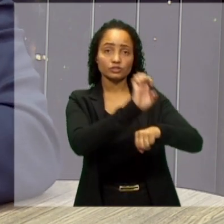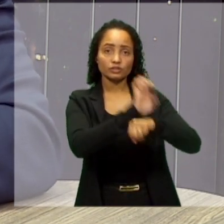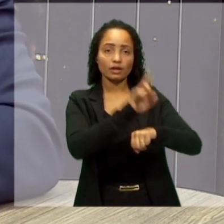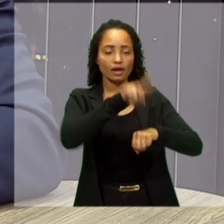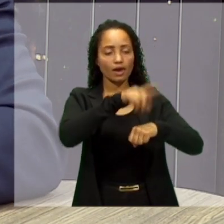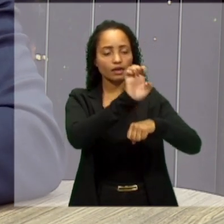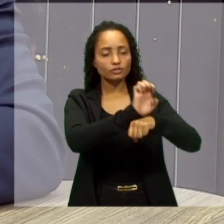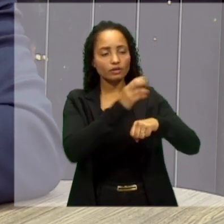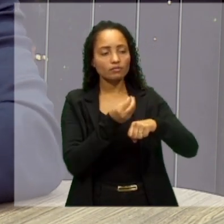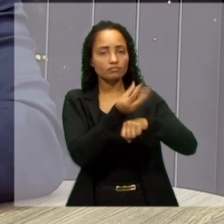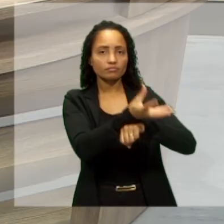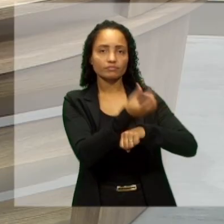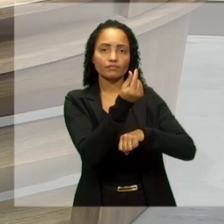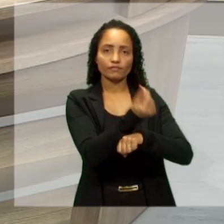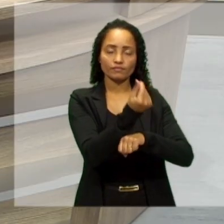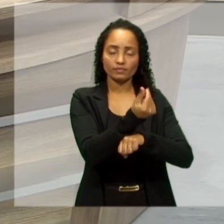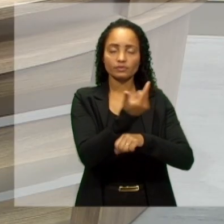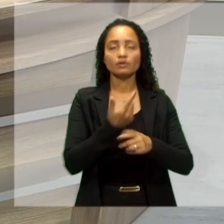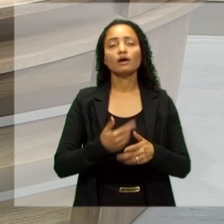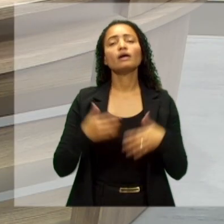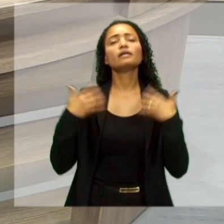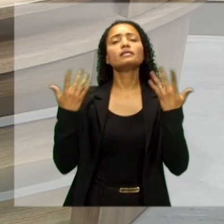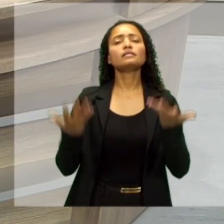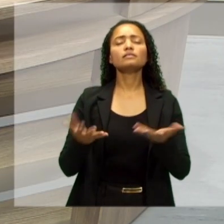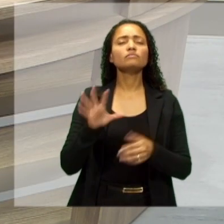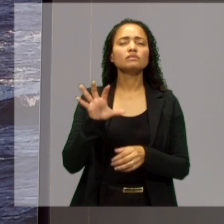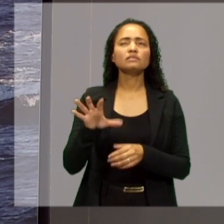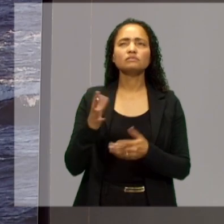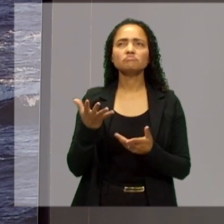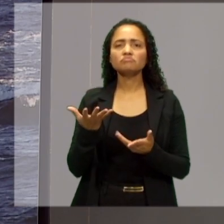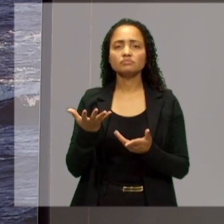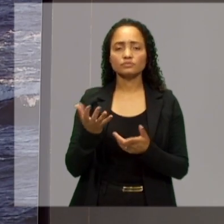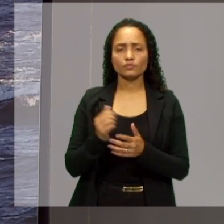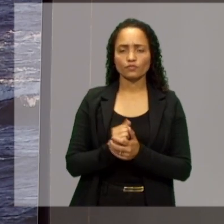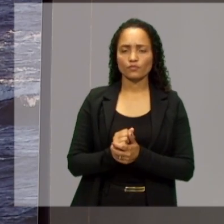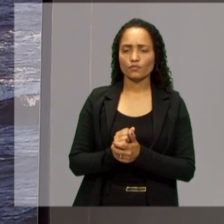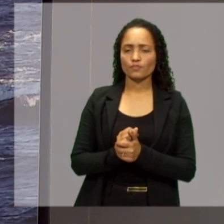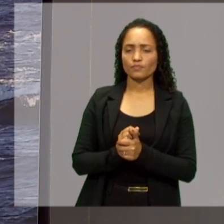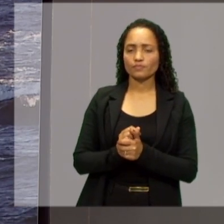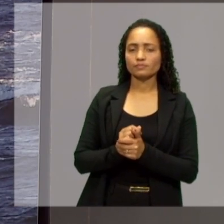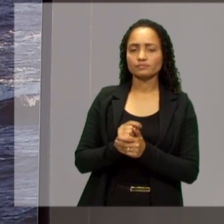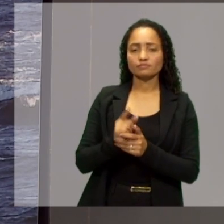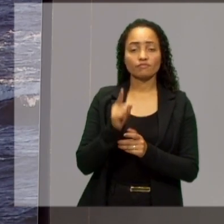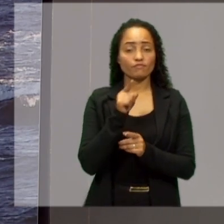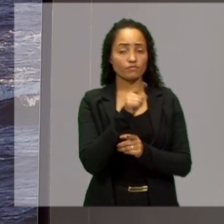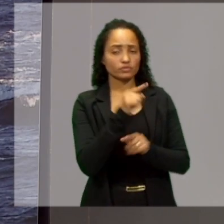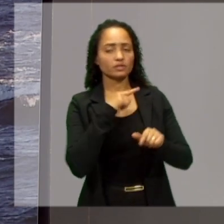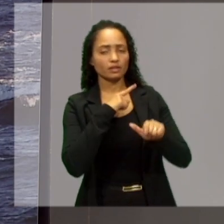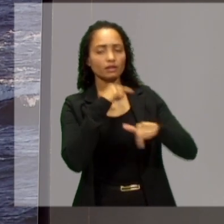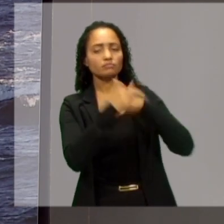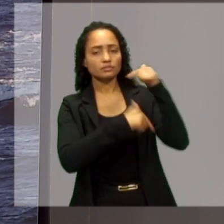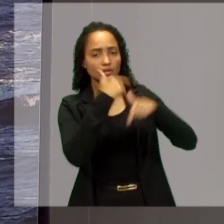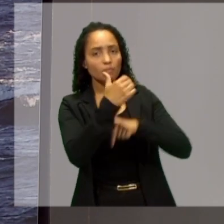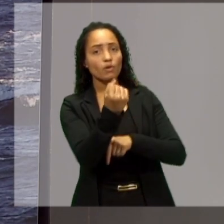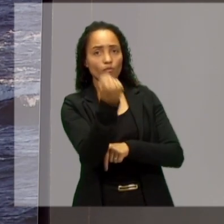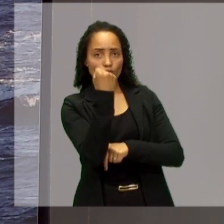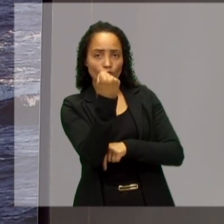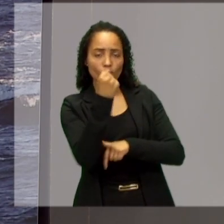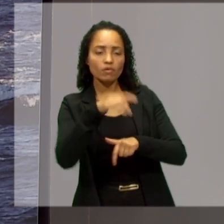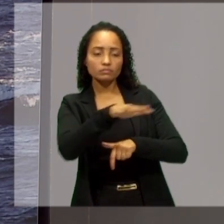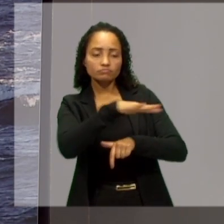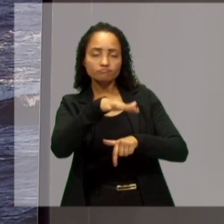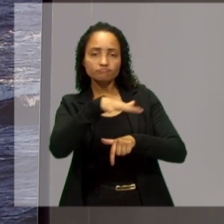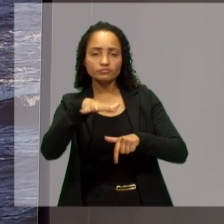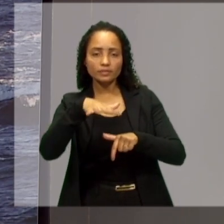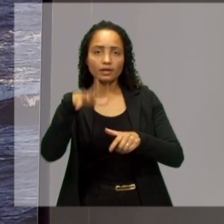Estadual. Então, assim, vocês têm uma atuação bem forte, né, como a gente está falando, dos núcleos,